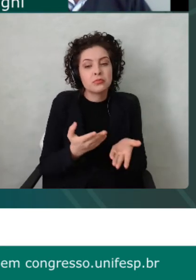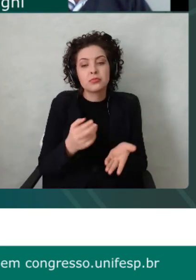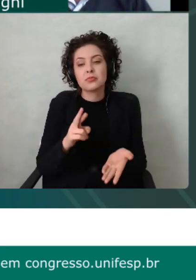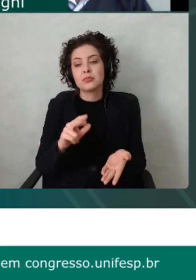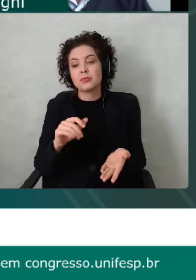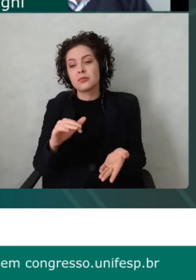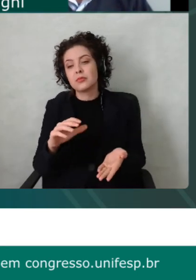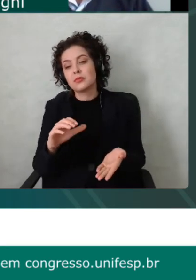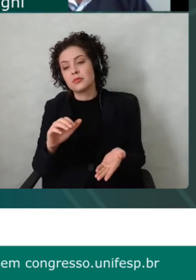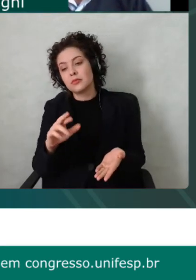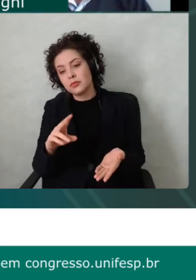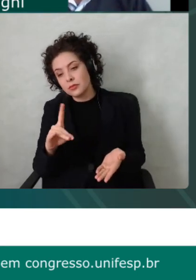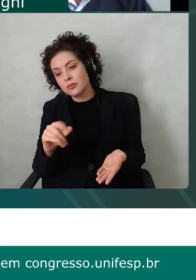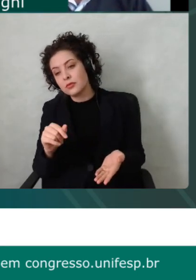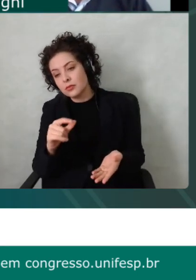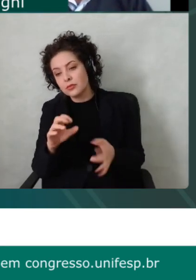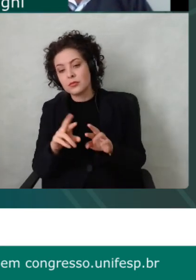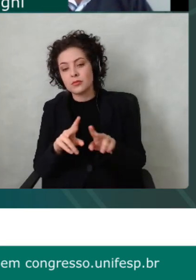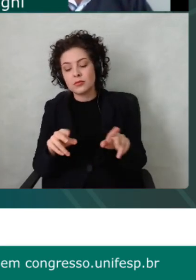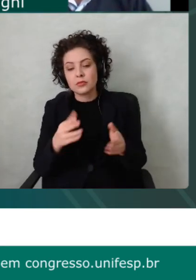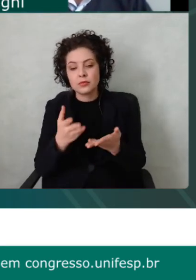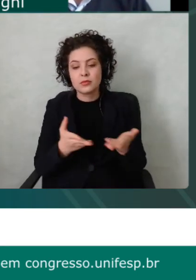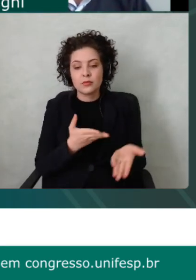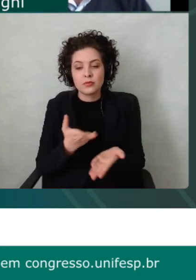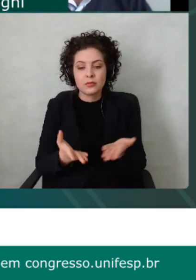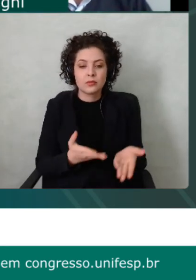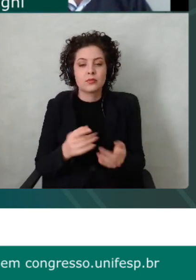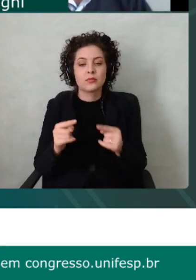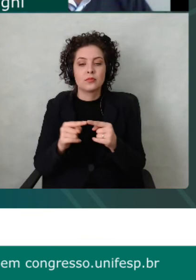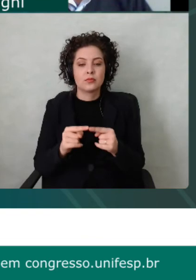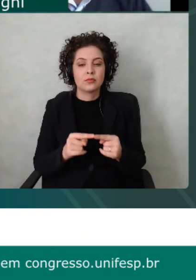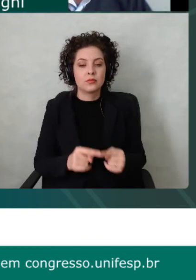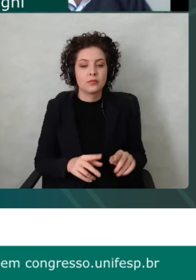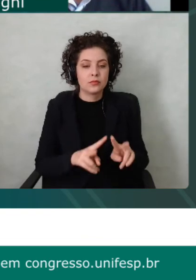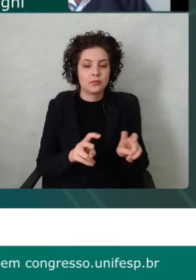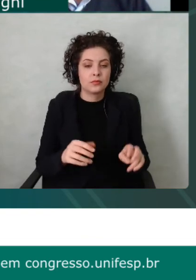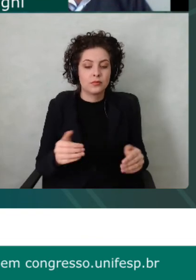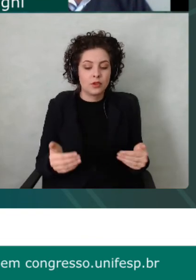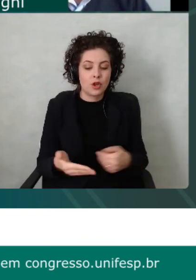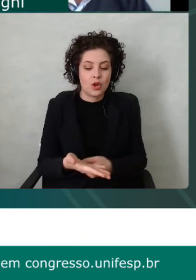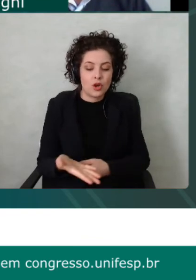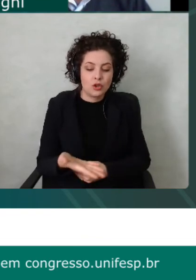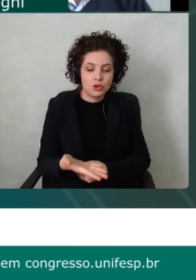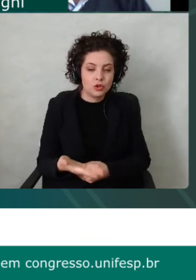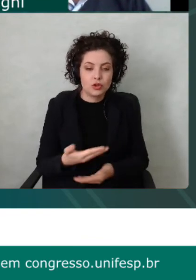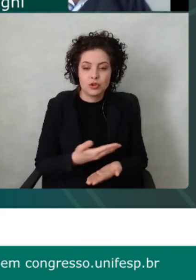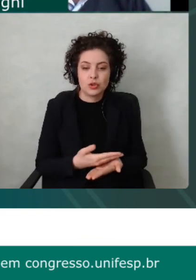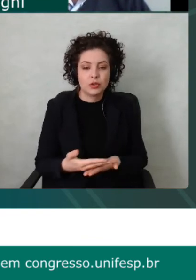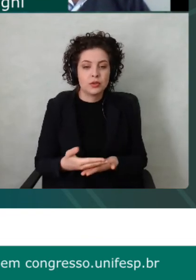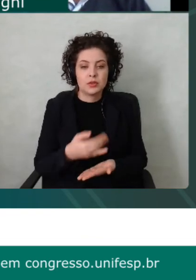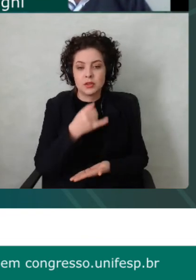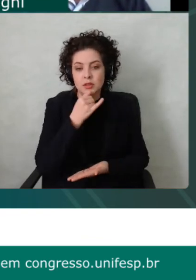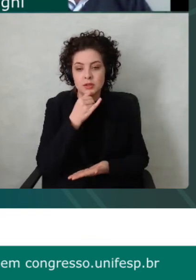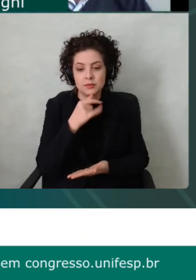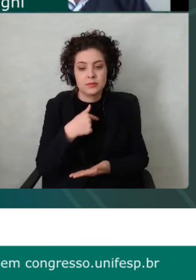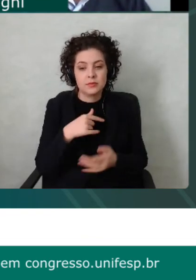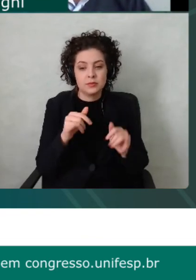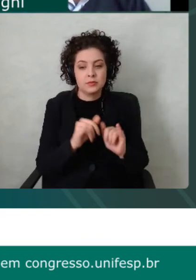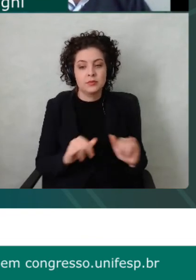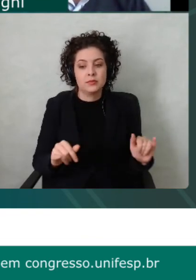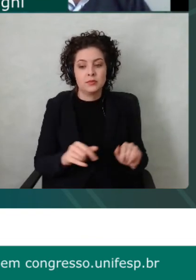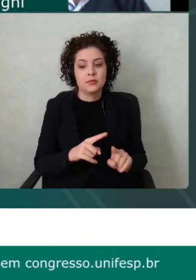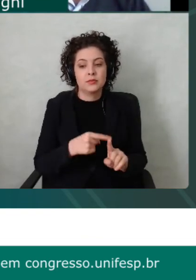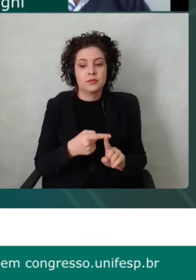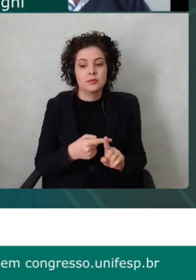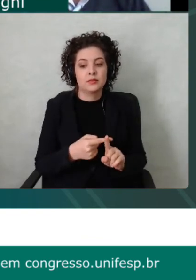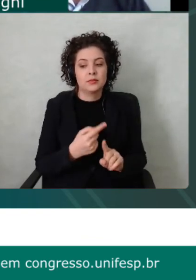tratamentos, então nós temos muitas perguntas ligadas aos tratamentos atuais, então eu queria começar por aí e dizer que a gente vai ter mais 20 minutos, não